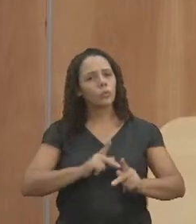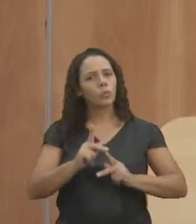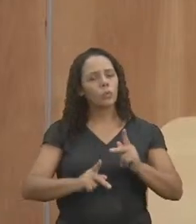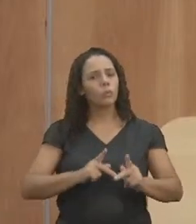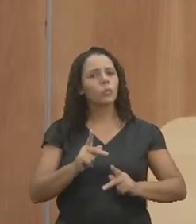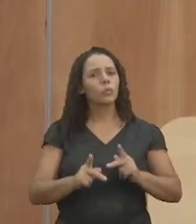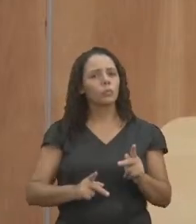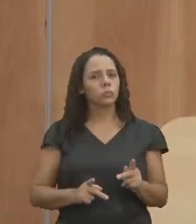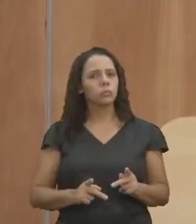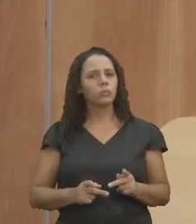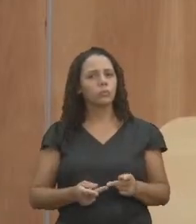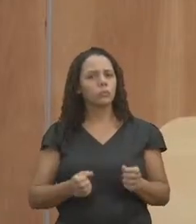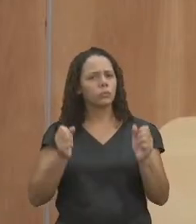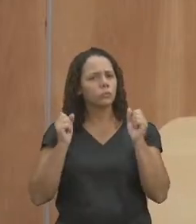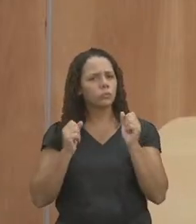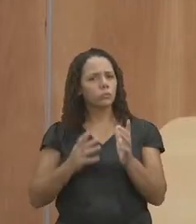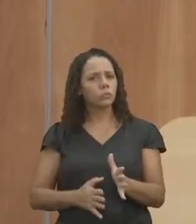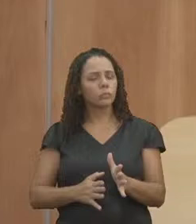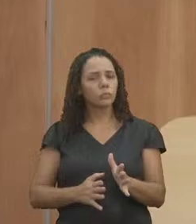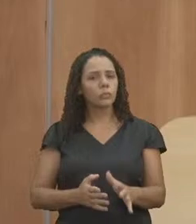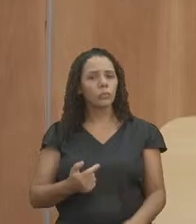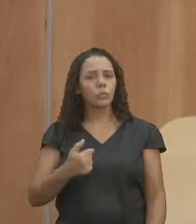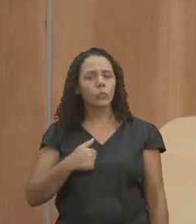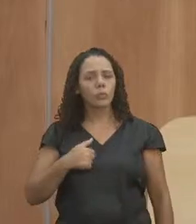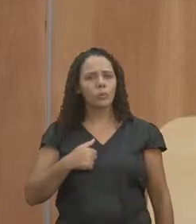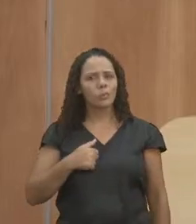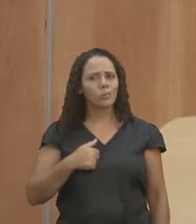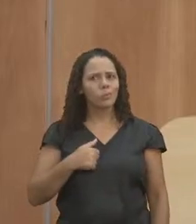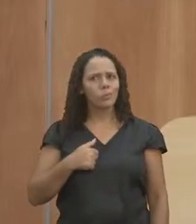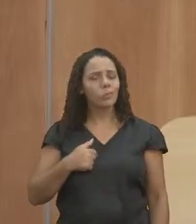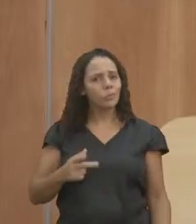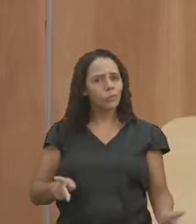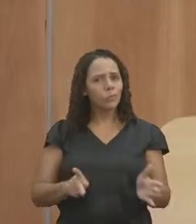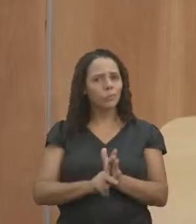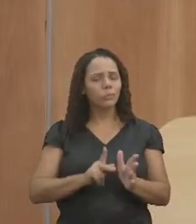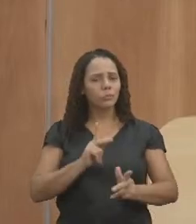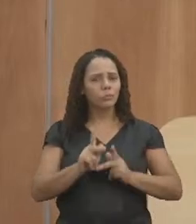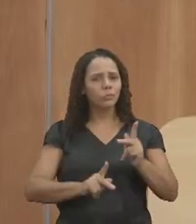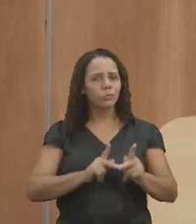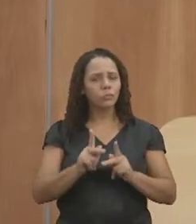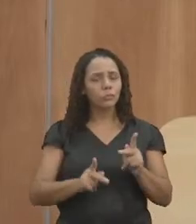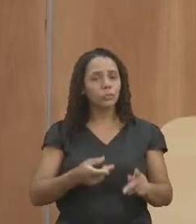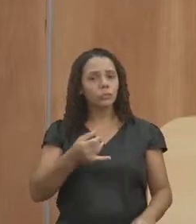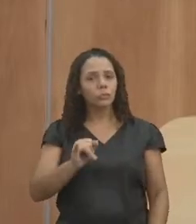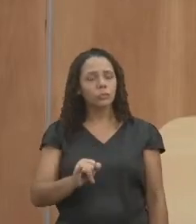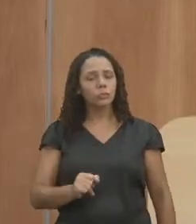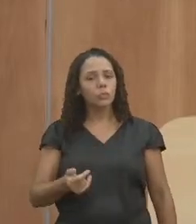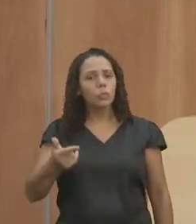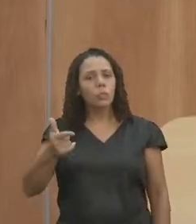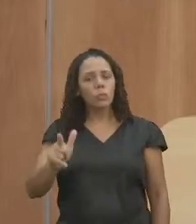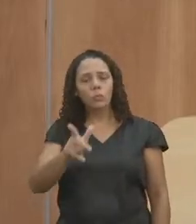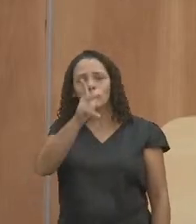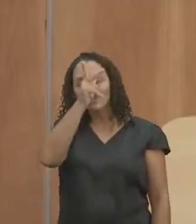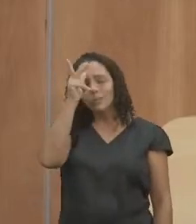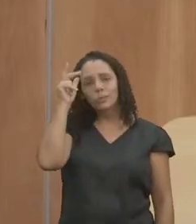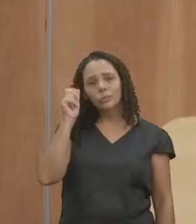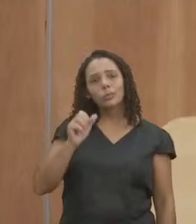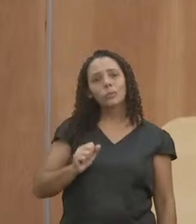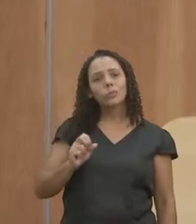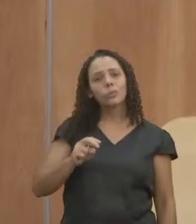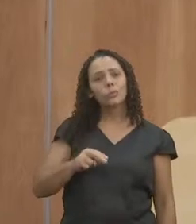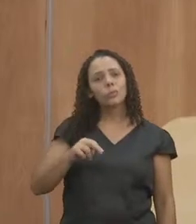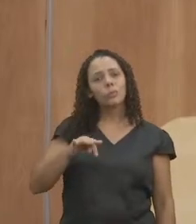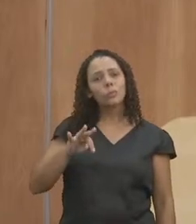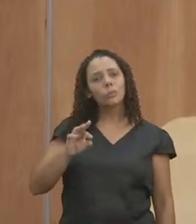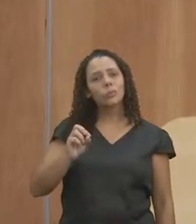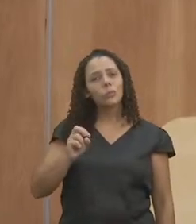autonomia. Eu não sou vereador de ninguém, eu sou vereador do povo. Se fosse o Hamilton o prefeito, eu apoiei o Hamilton durante as eleições, eu estaria fazendo